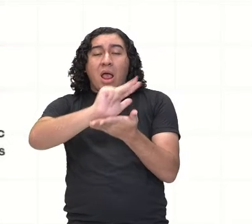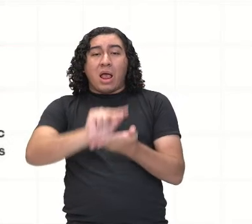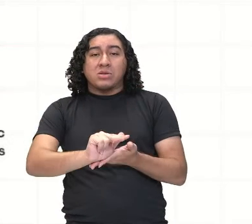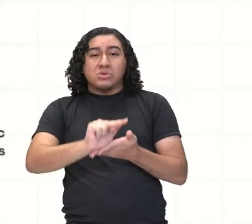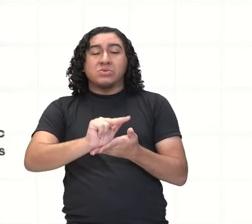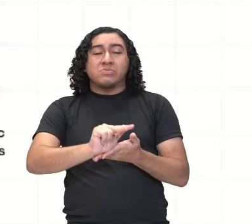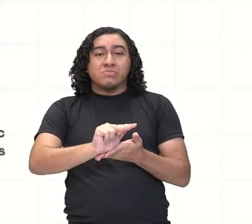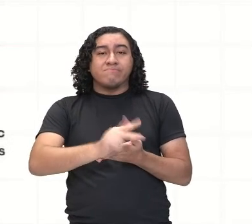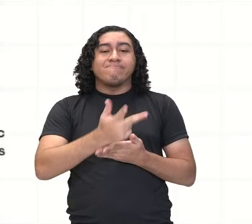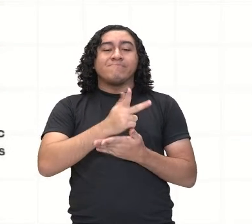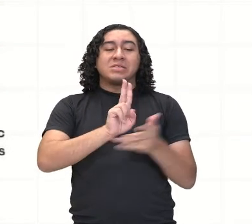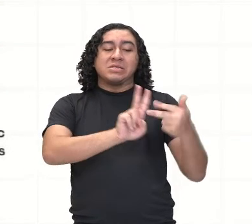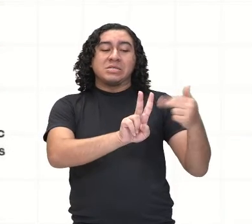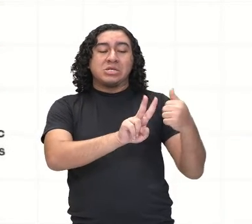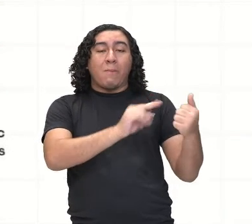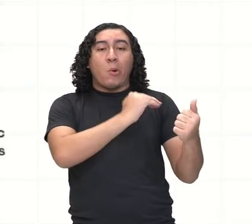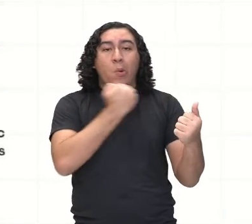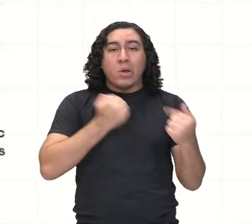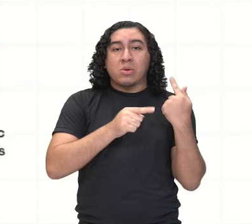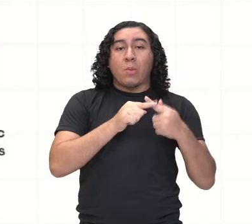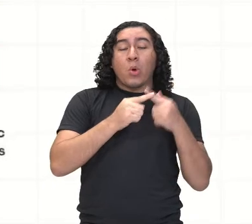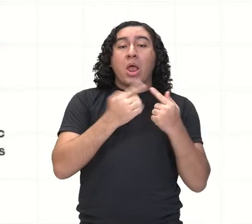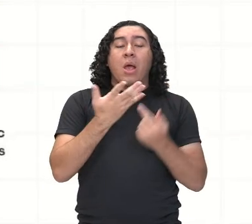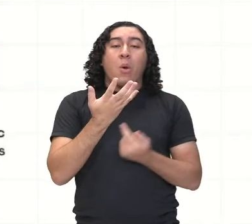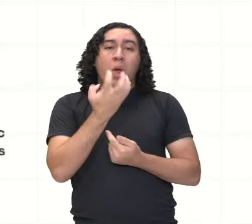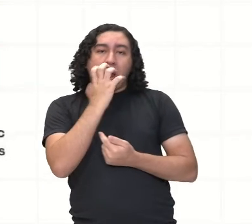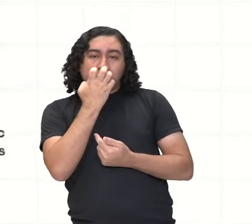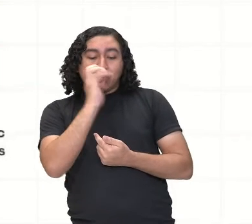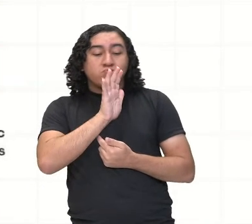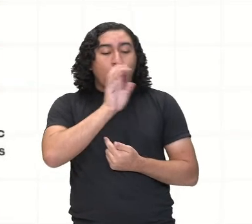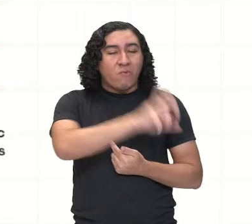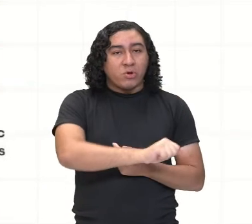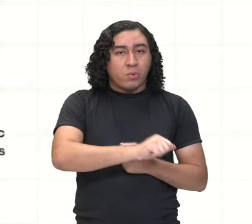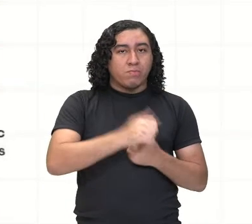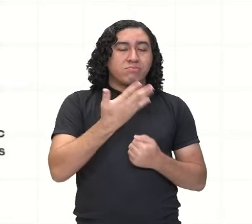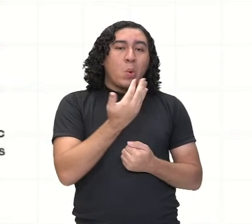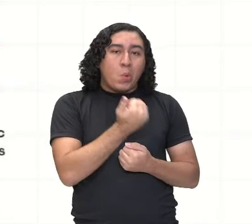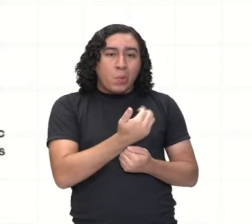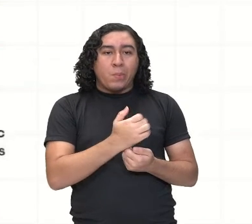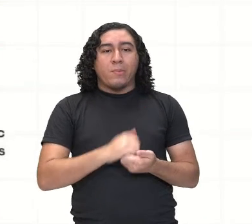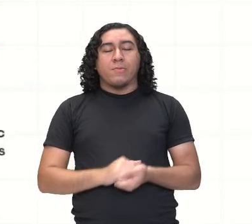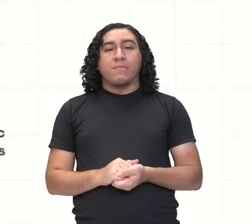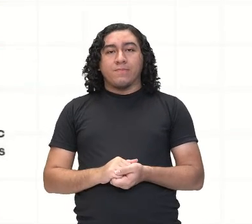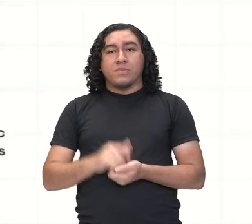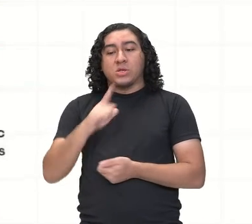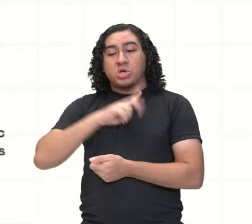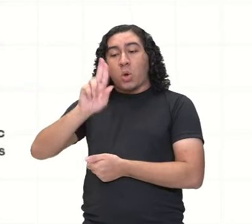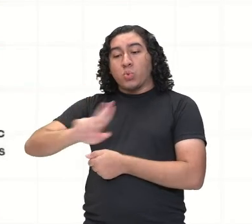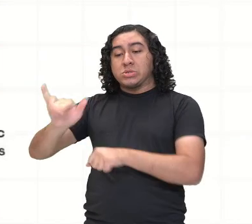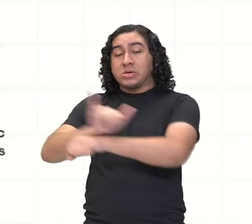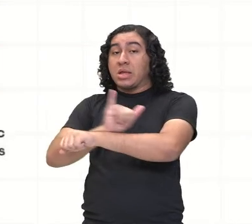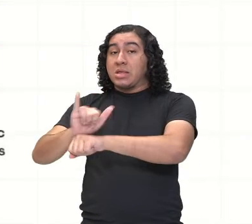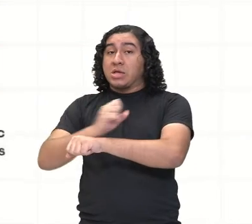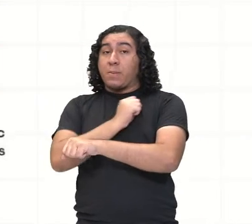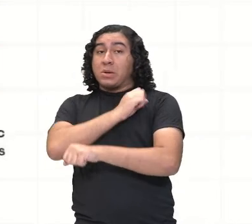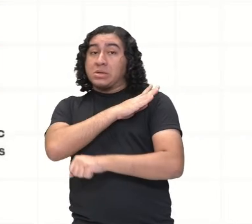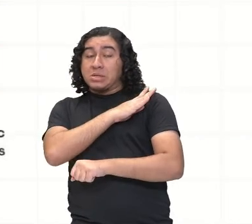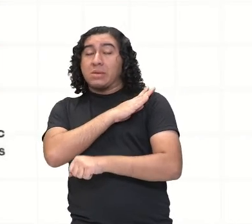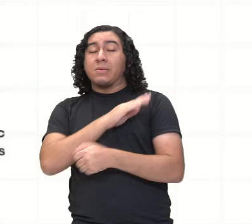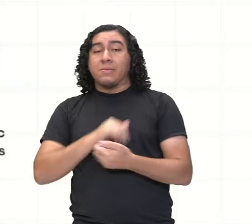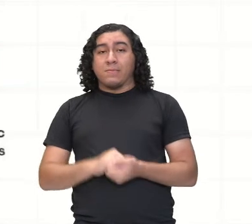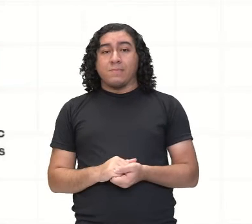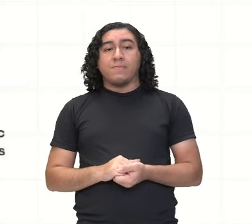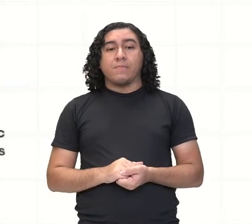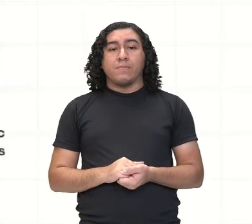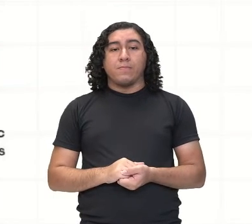de alimento aos cães. Então, eles empregavam também táticas militares avançadas, incluindo o que nós já